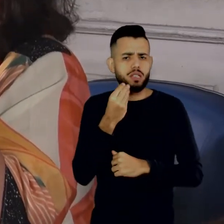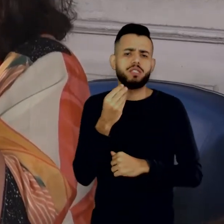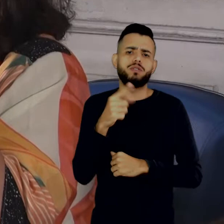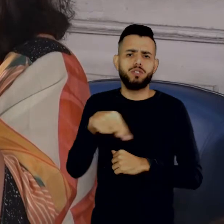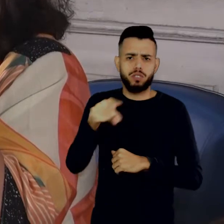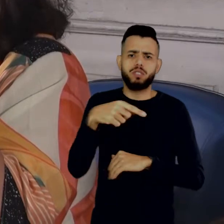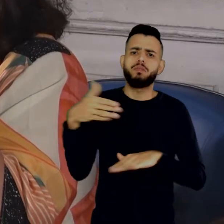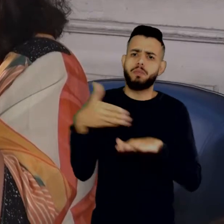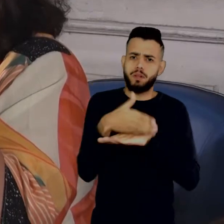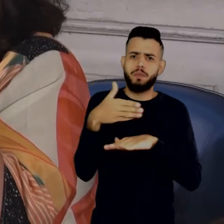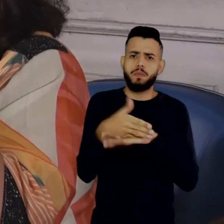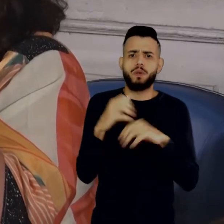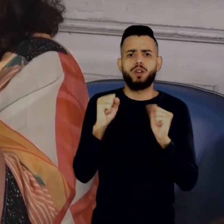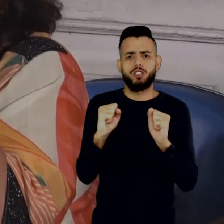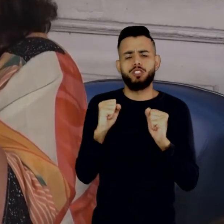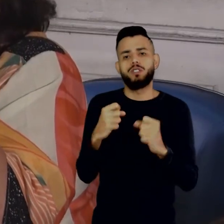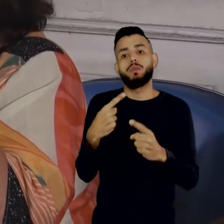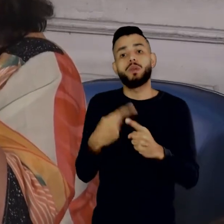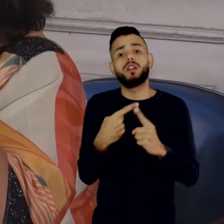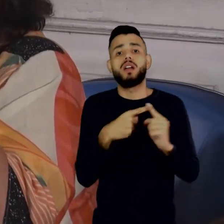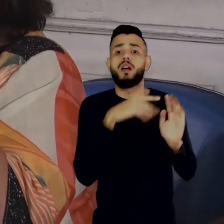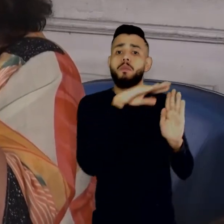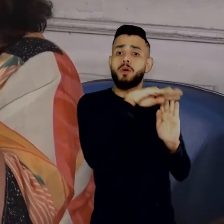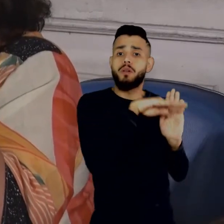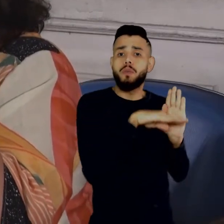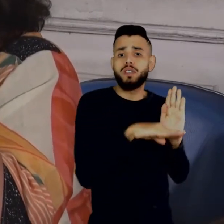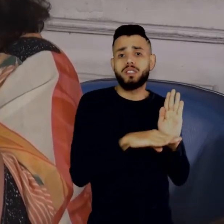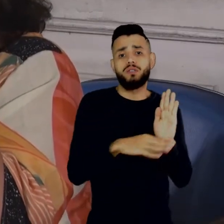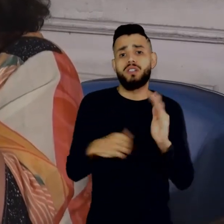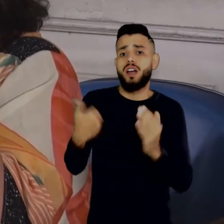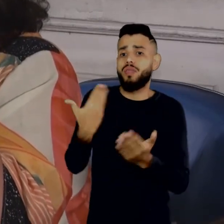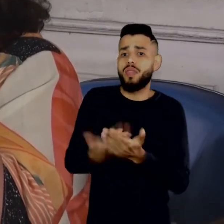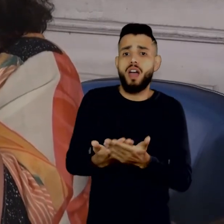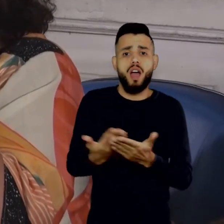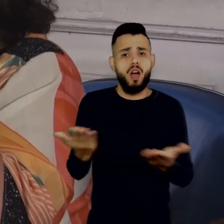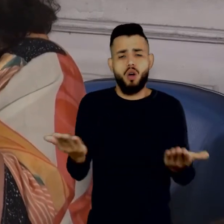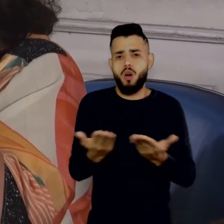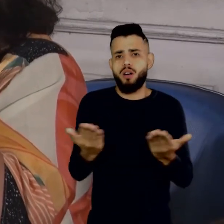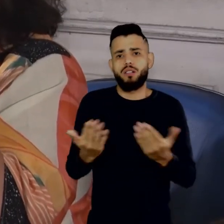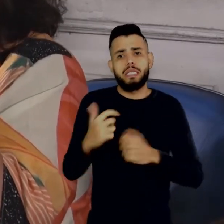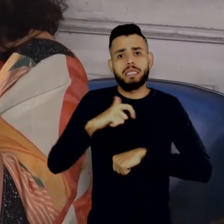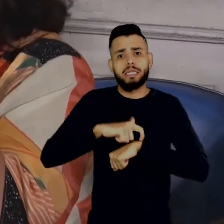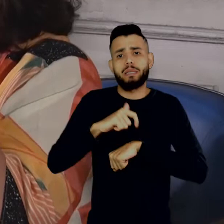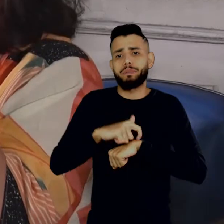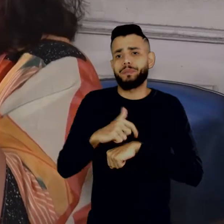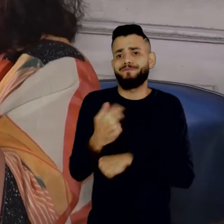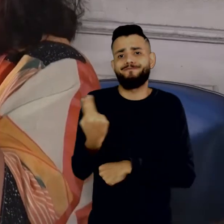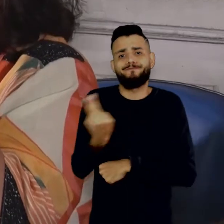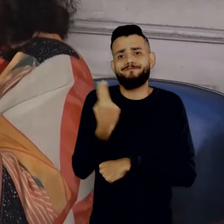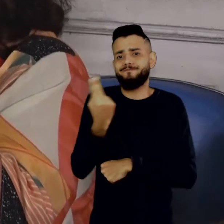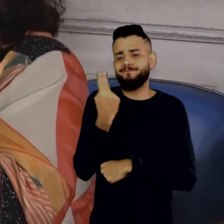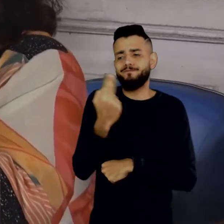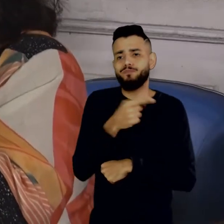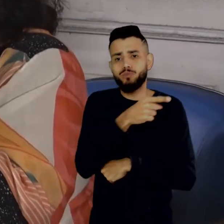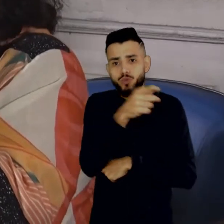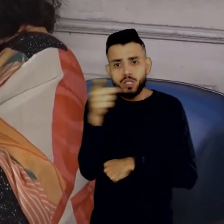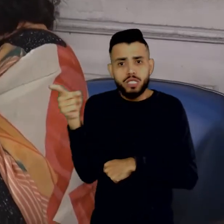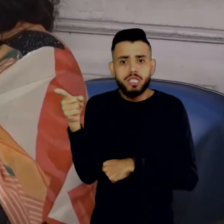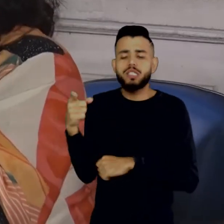como vocês viram, a programação até o momento não deu o espaço, né, e o tempo suficiente para a gente ter a